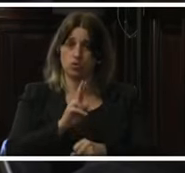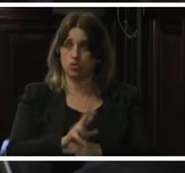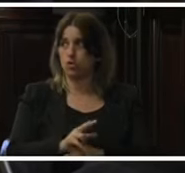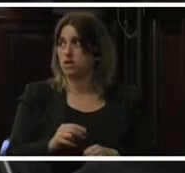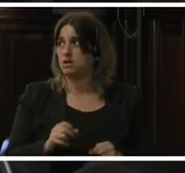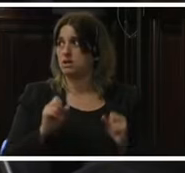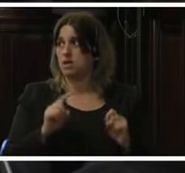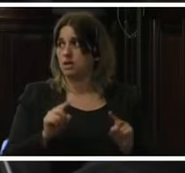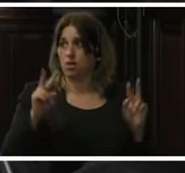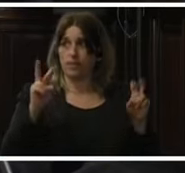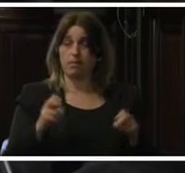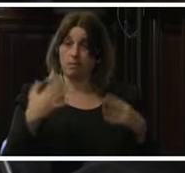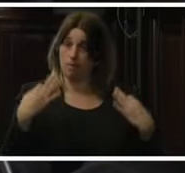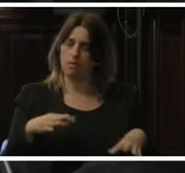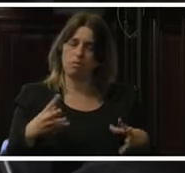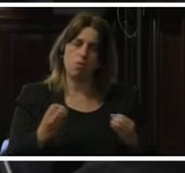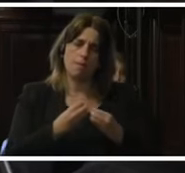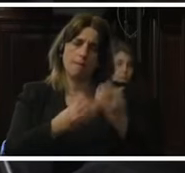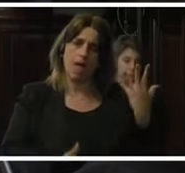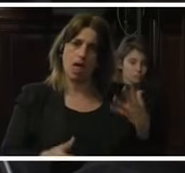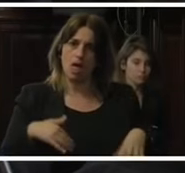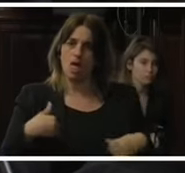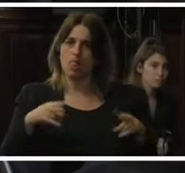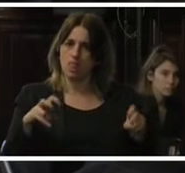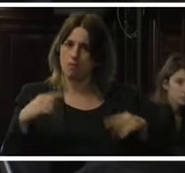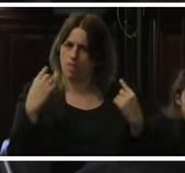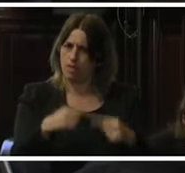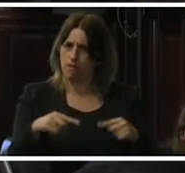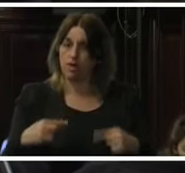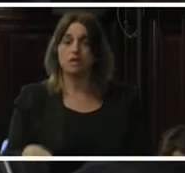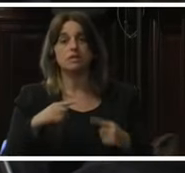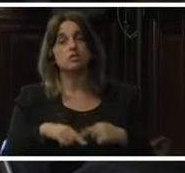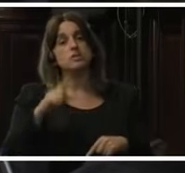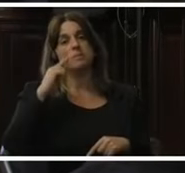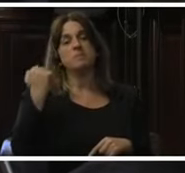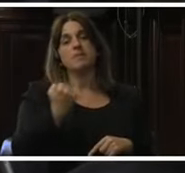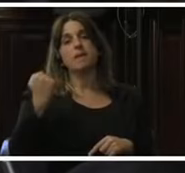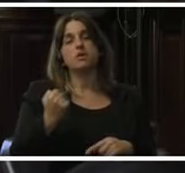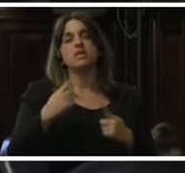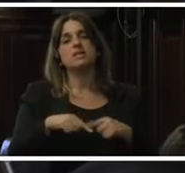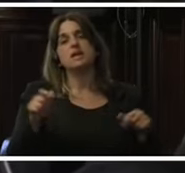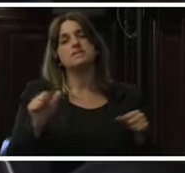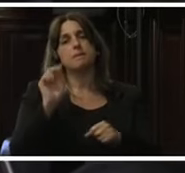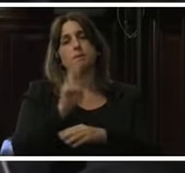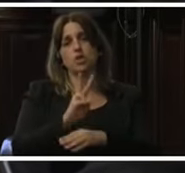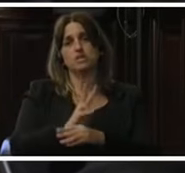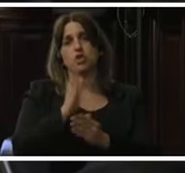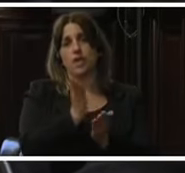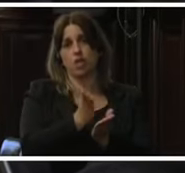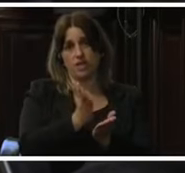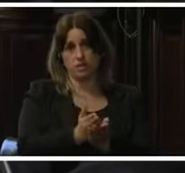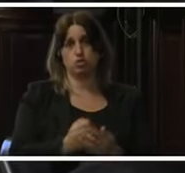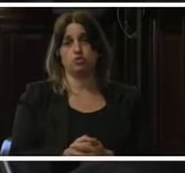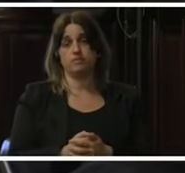as demais porque são muitos são vários e o importante é se a protecção dos direitos de